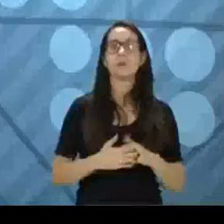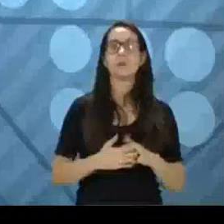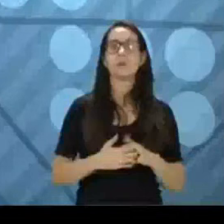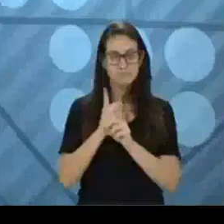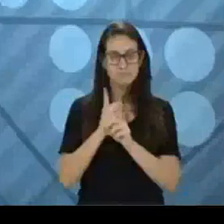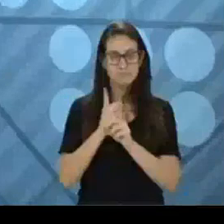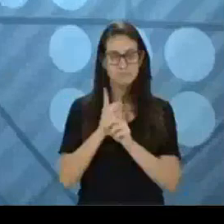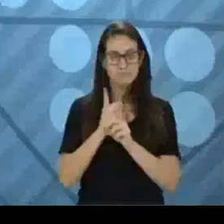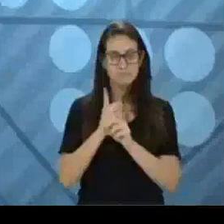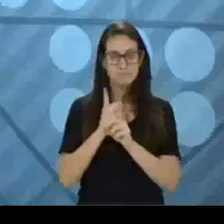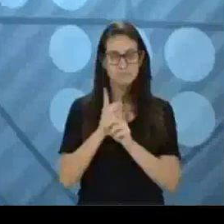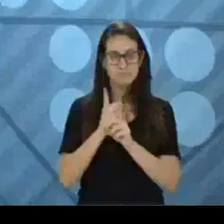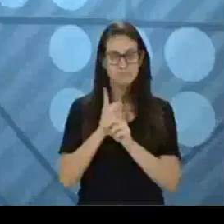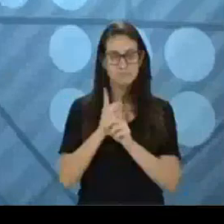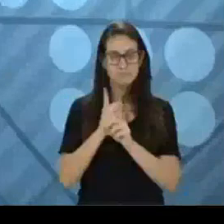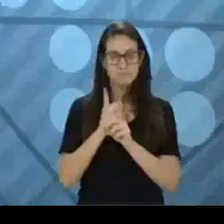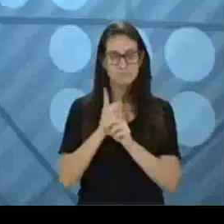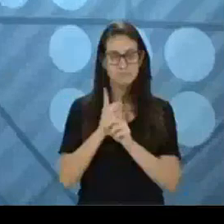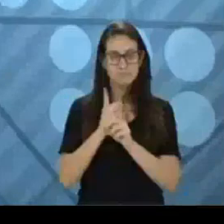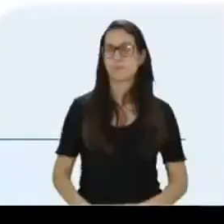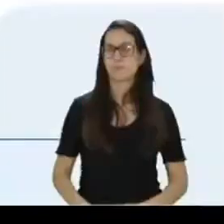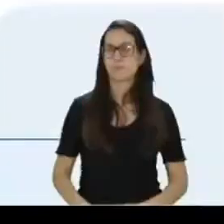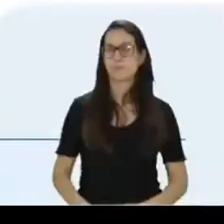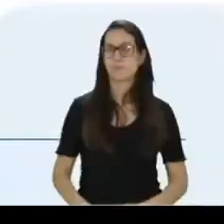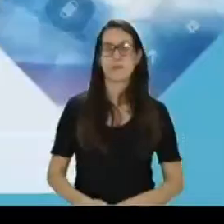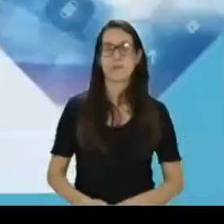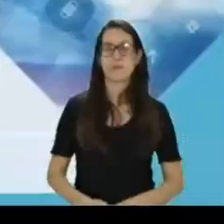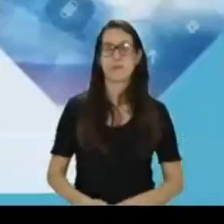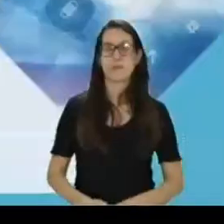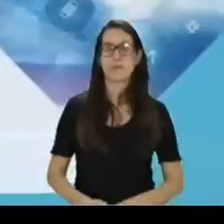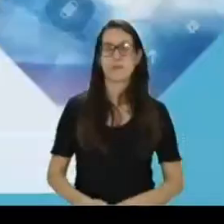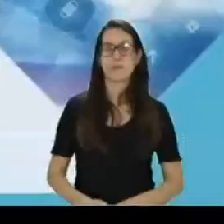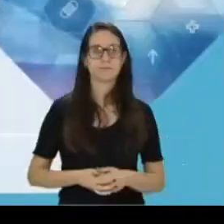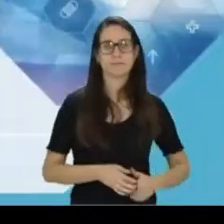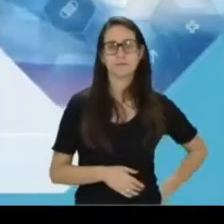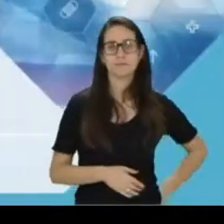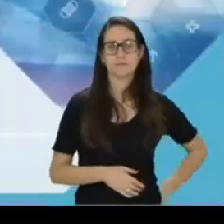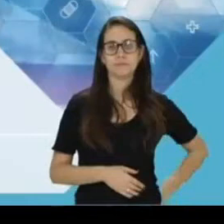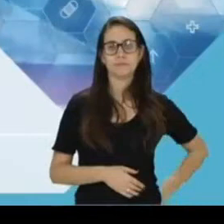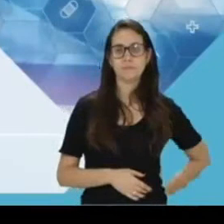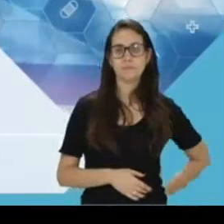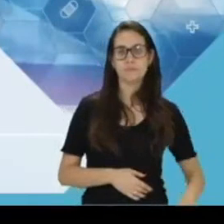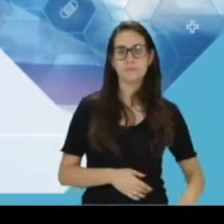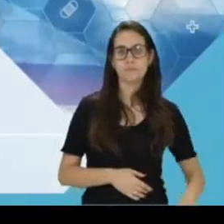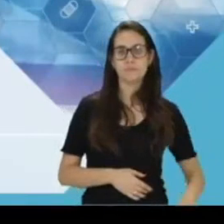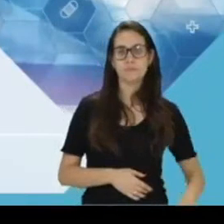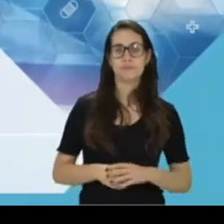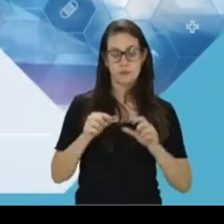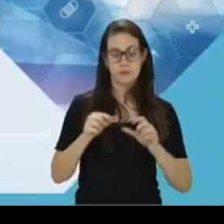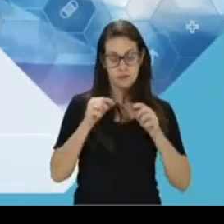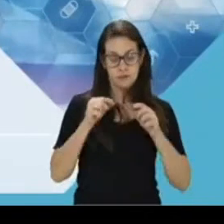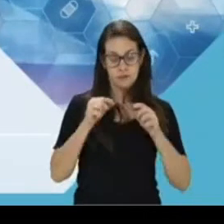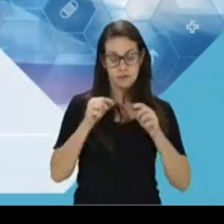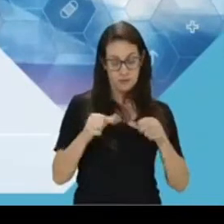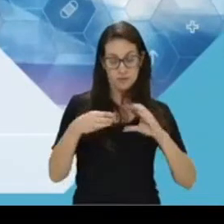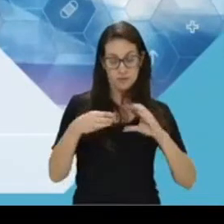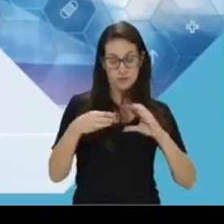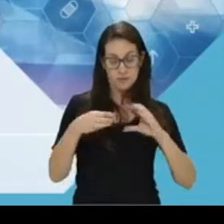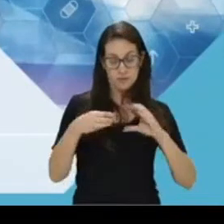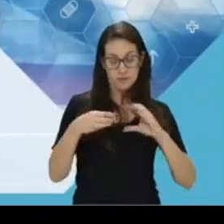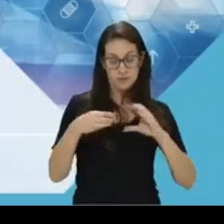vamos voltar ao nosso software. Então, nós vamos observar a célula, a lâmina, as células